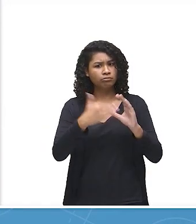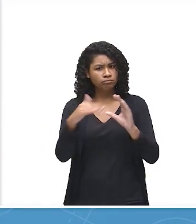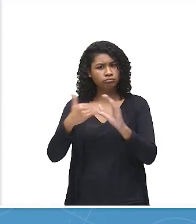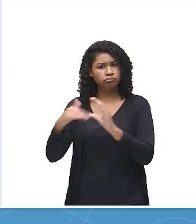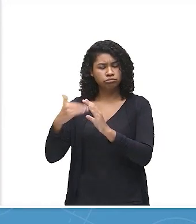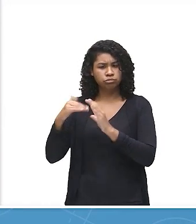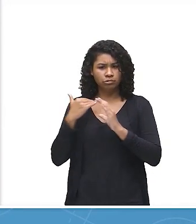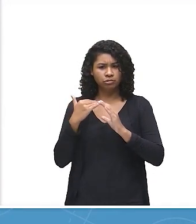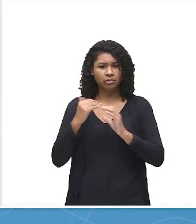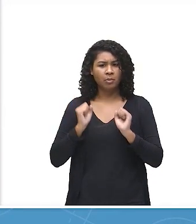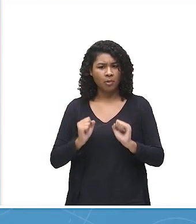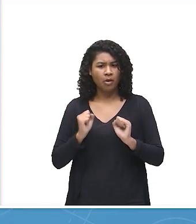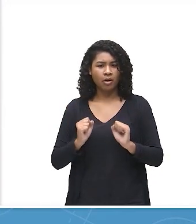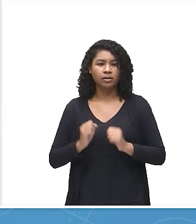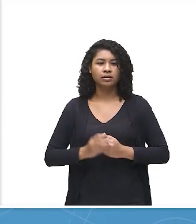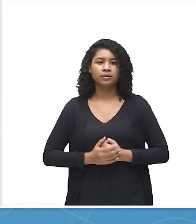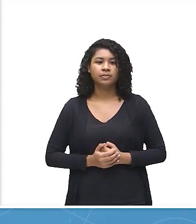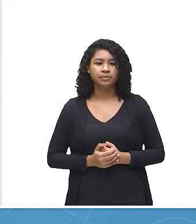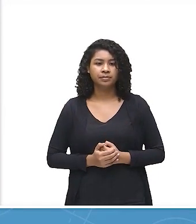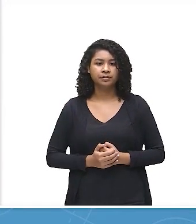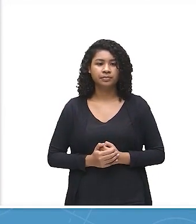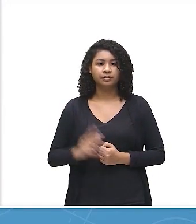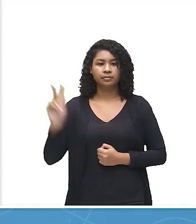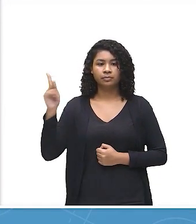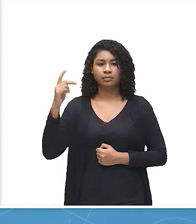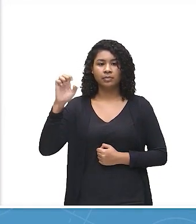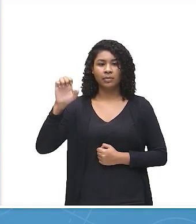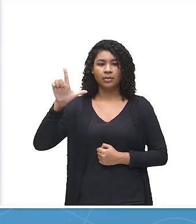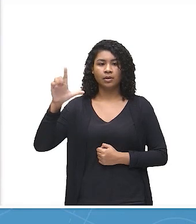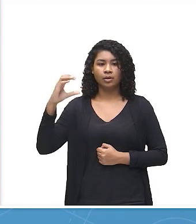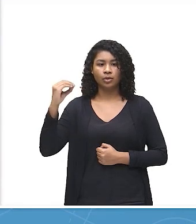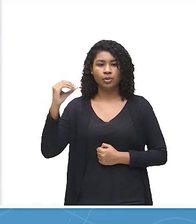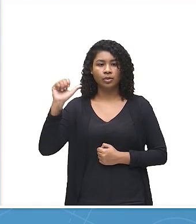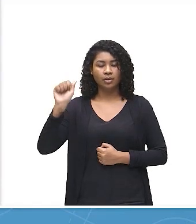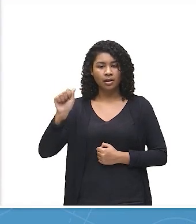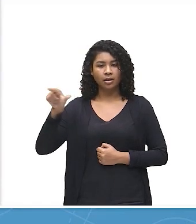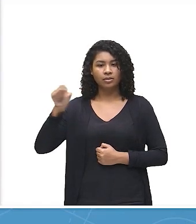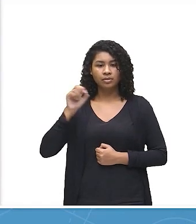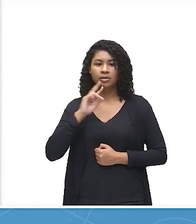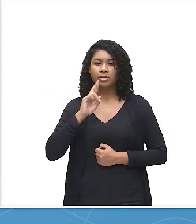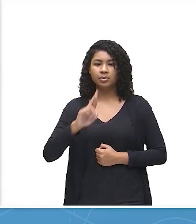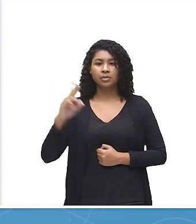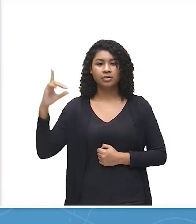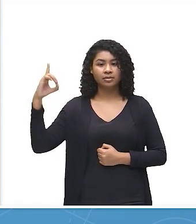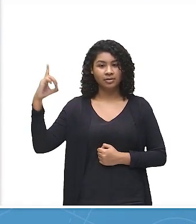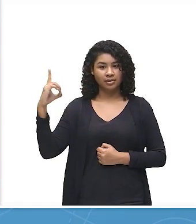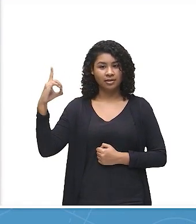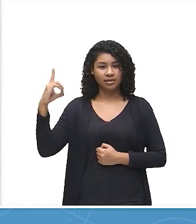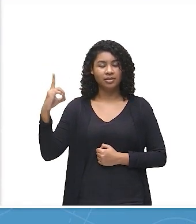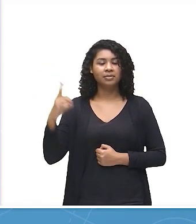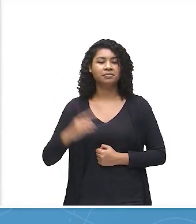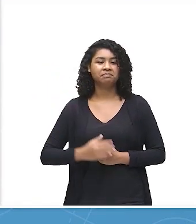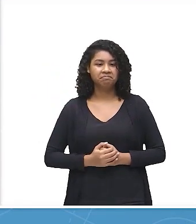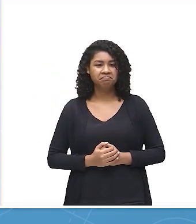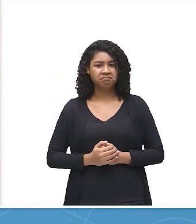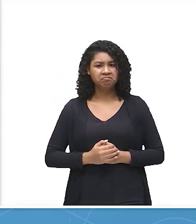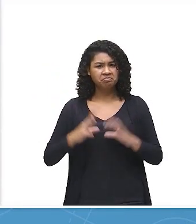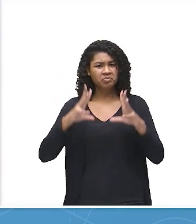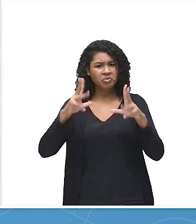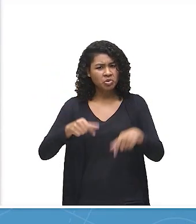minha oração? Quem vai responder? Gabriele disse que é a letra D, a Gabriele da Escola